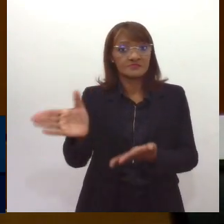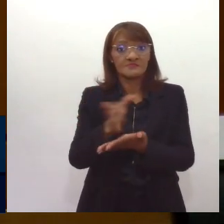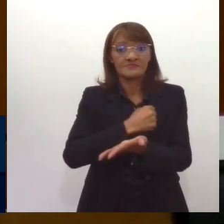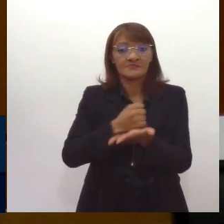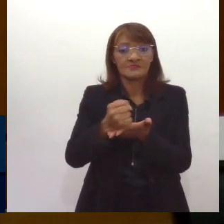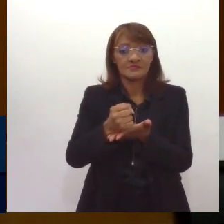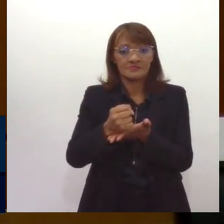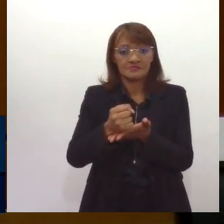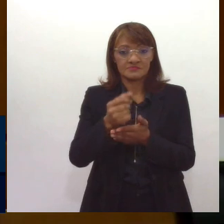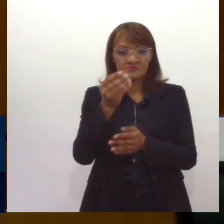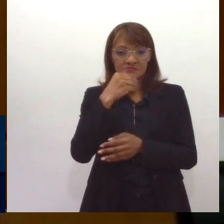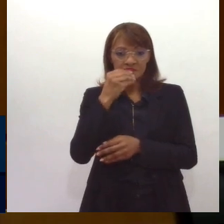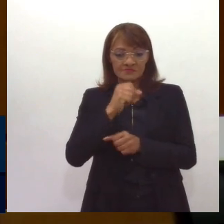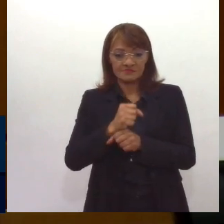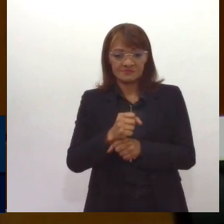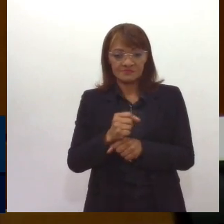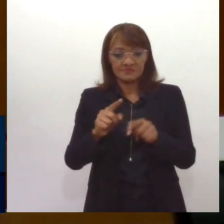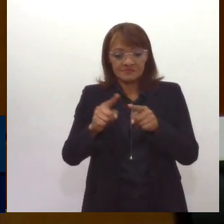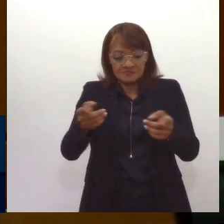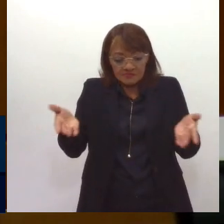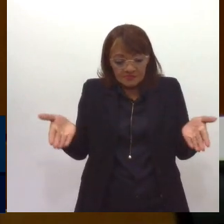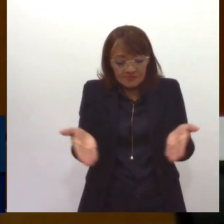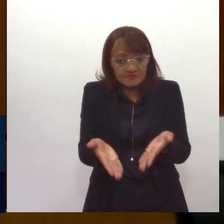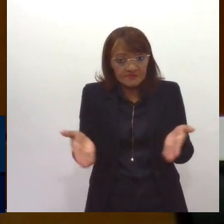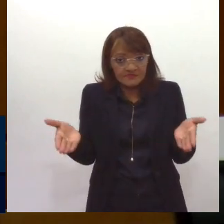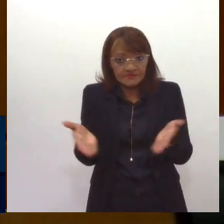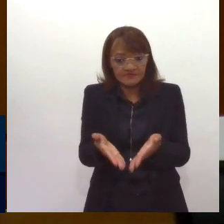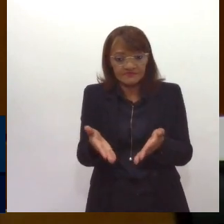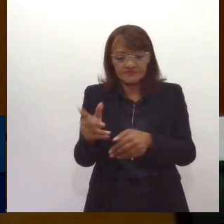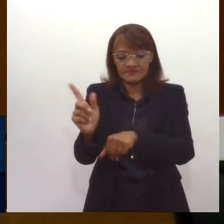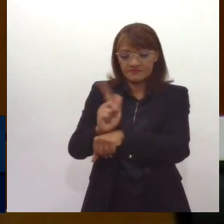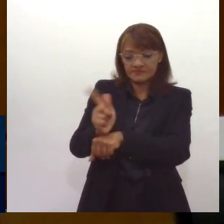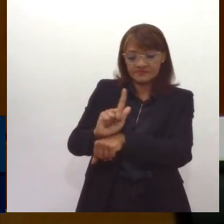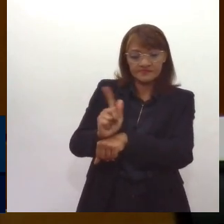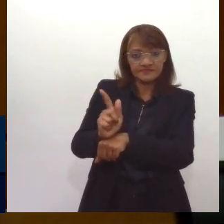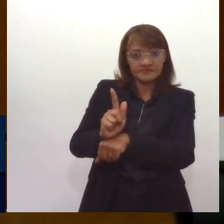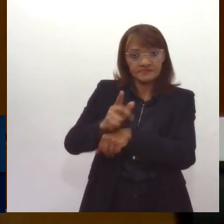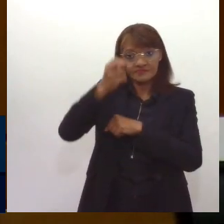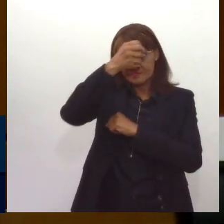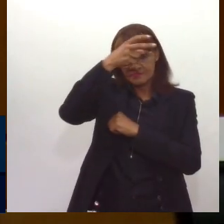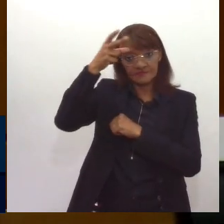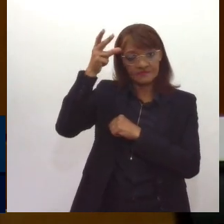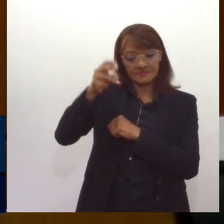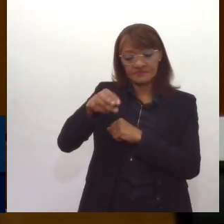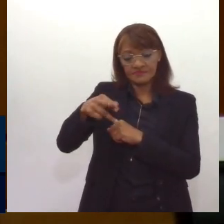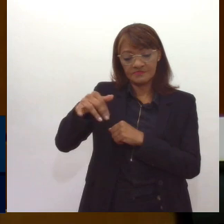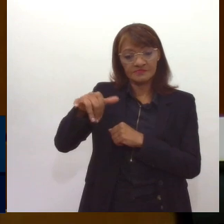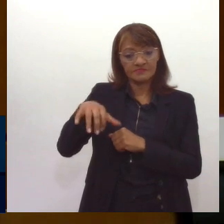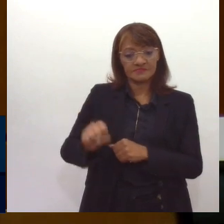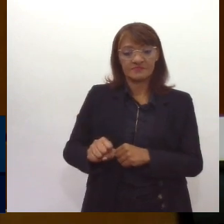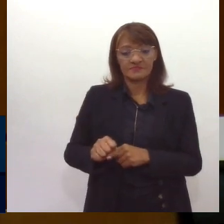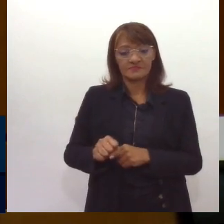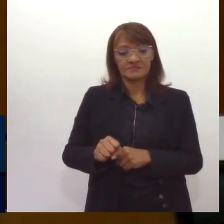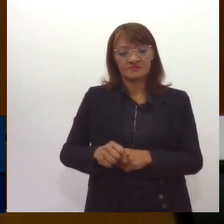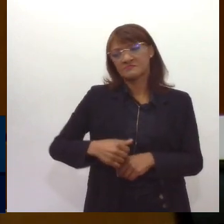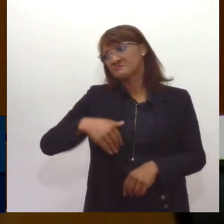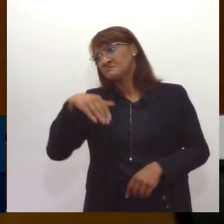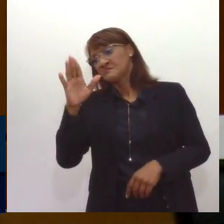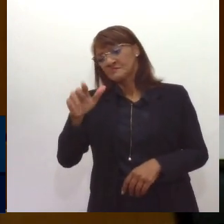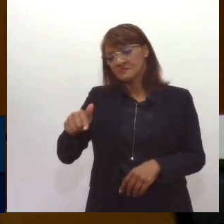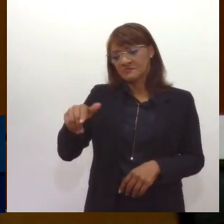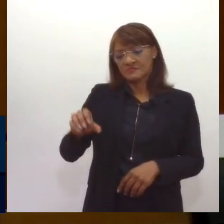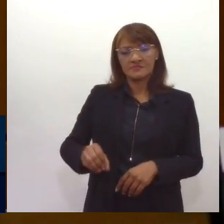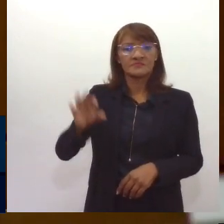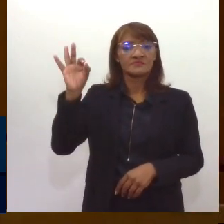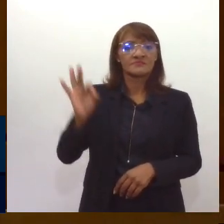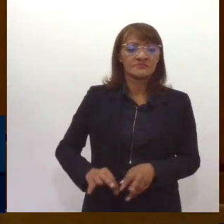Cristóvão da gestão do prefeito Marcos, um prefeito que tem mais de 70% de aprovação popular, que mudou a